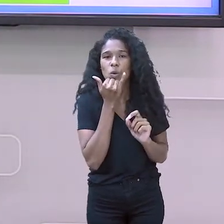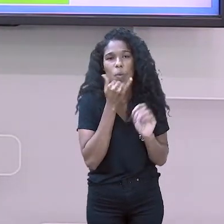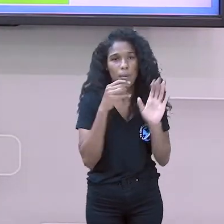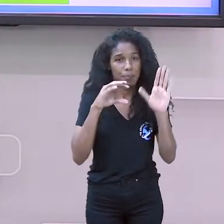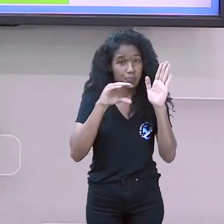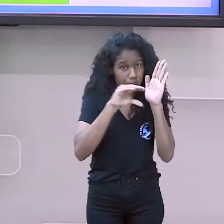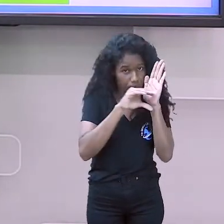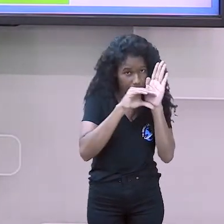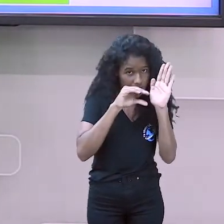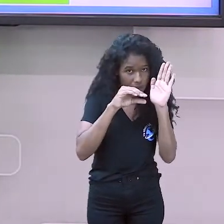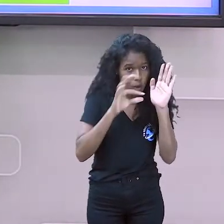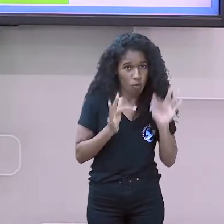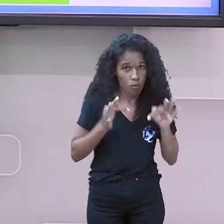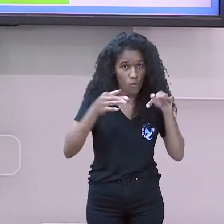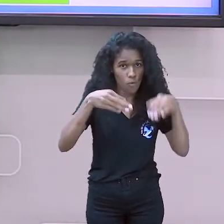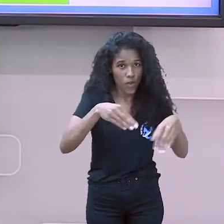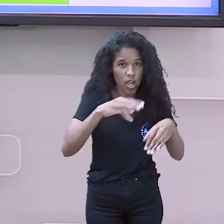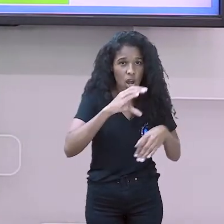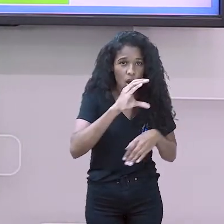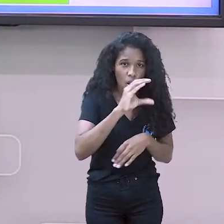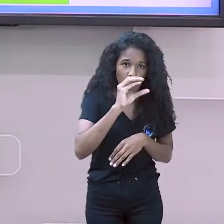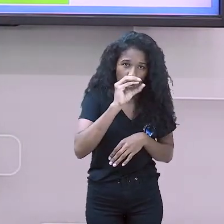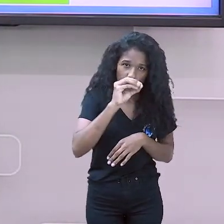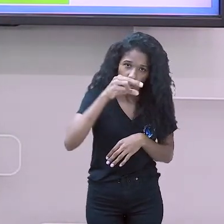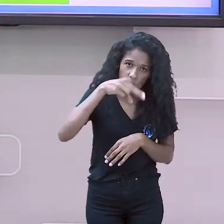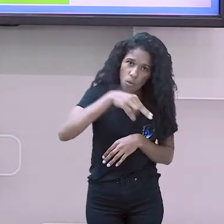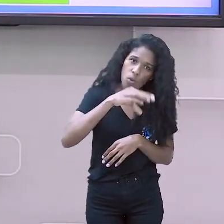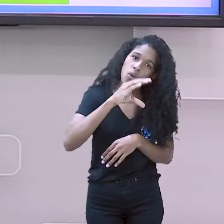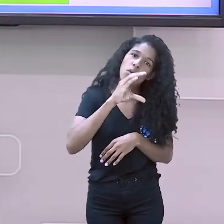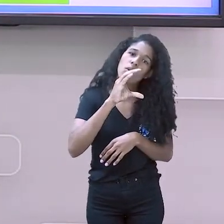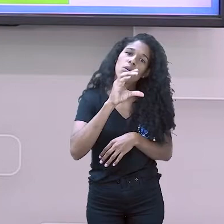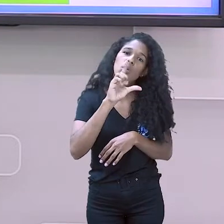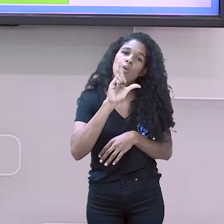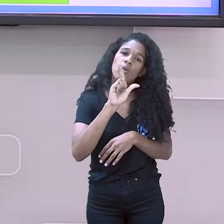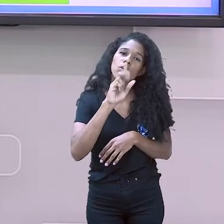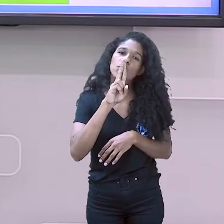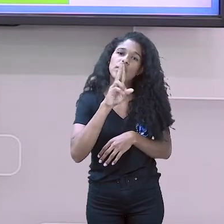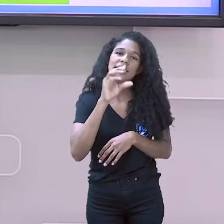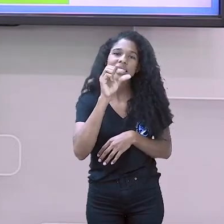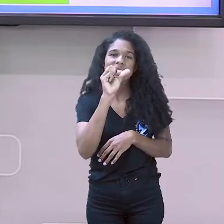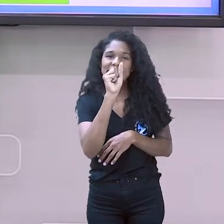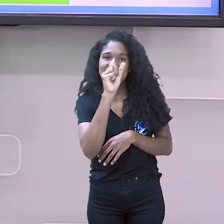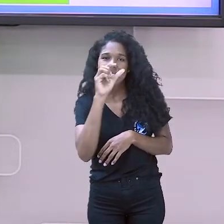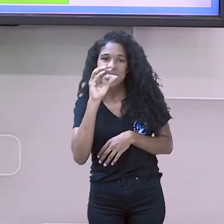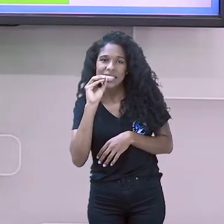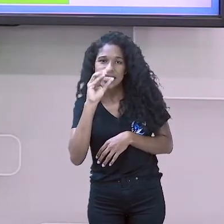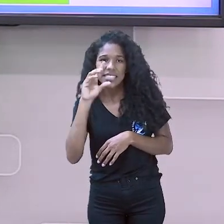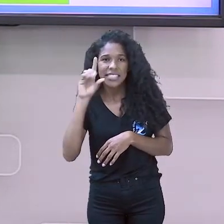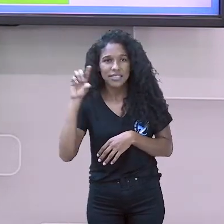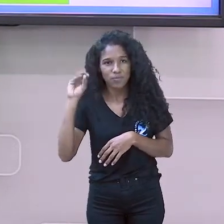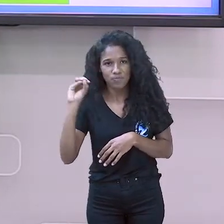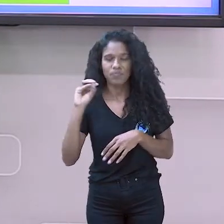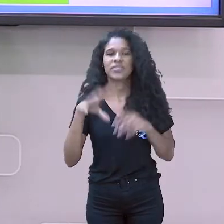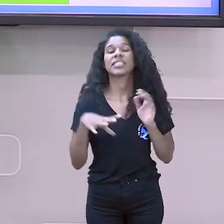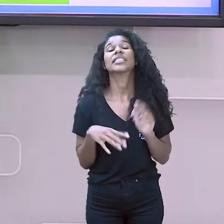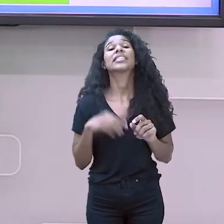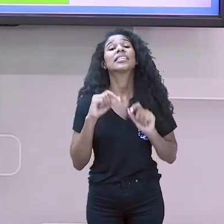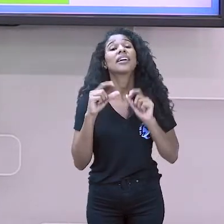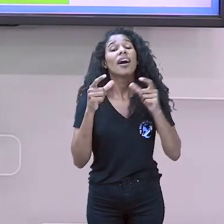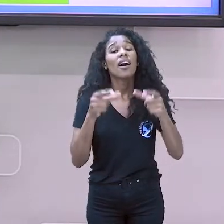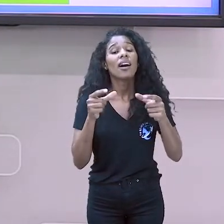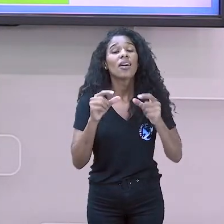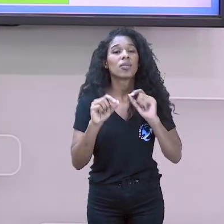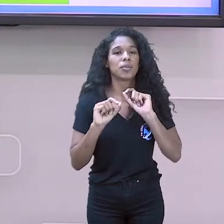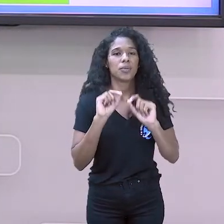dos filmes que a gente assiste, até nos desenhos animados, certo? E aí é onde, nessa conclusão, é onde que todos